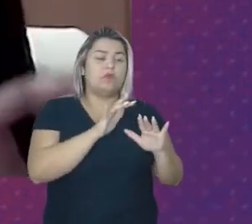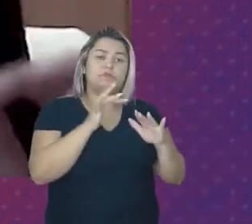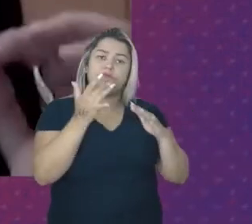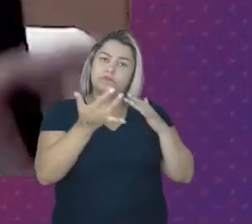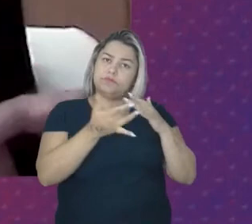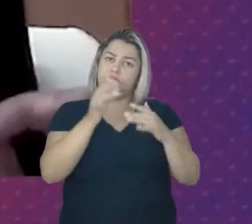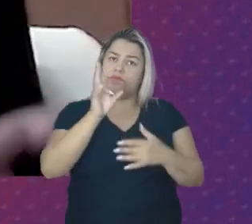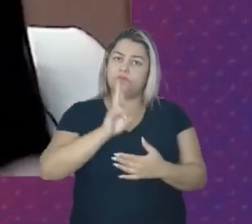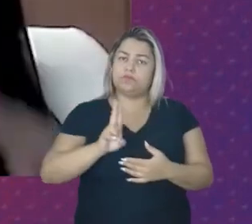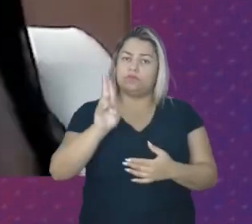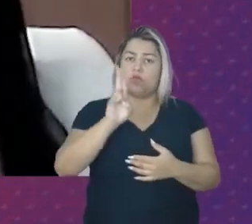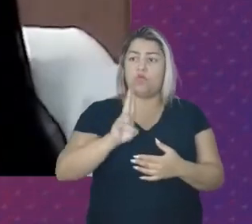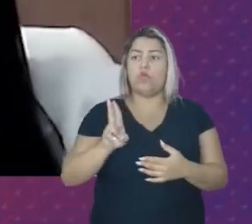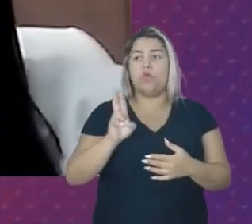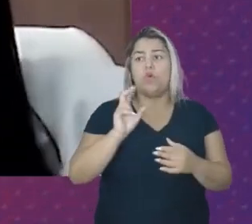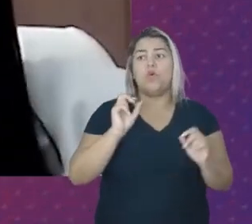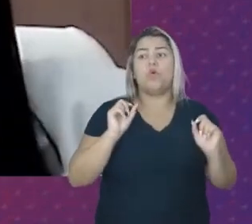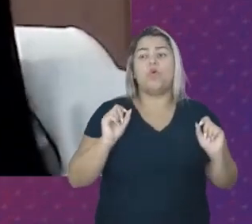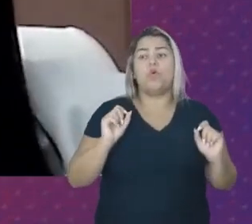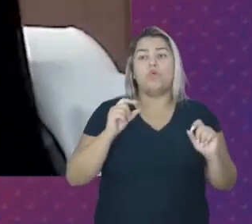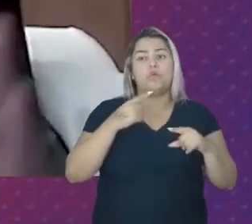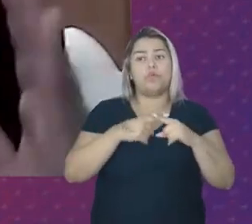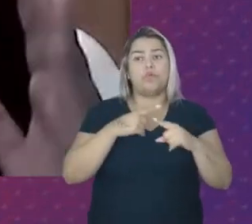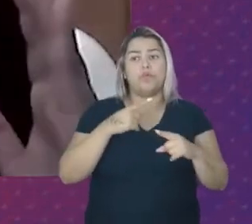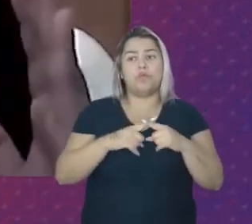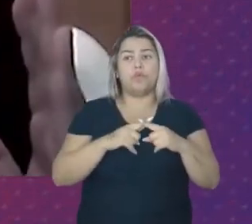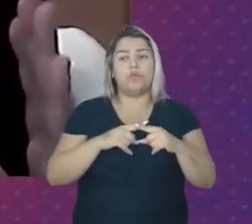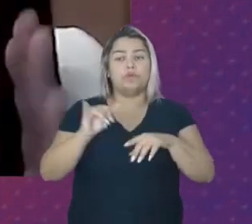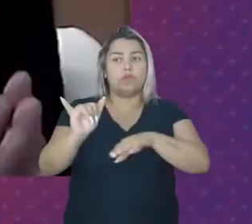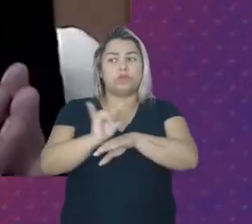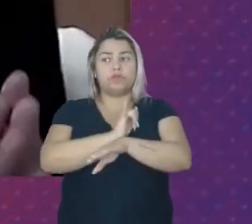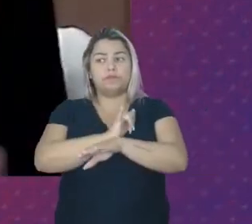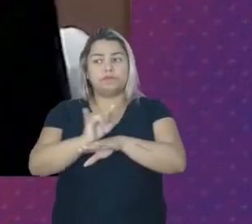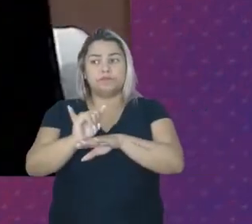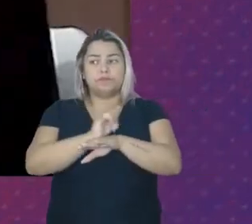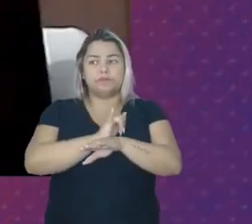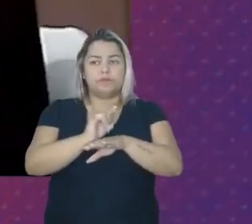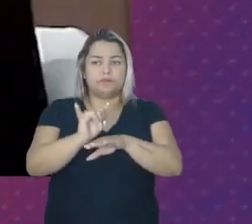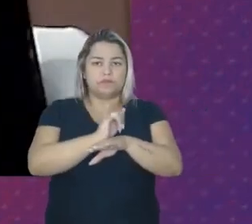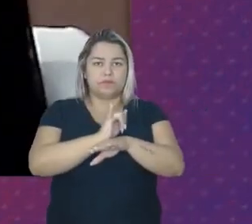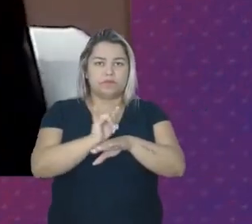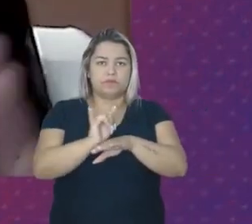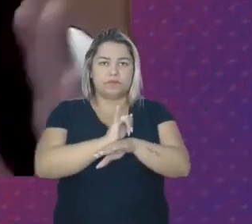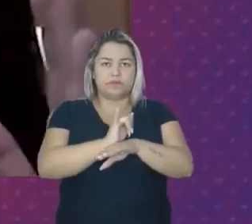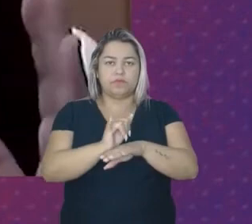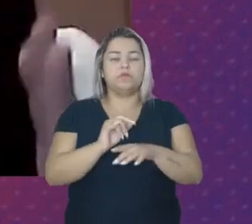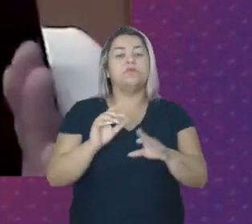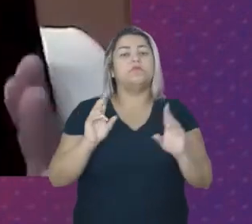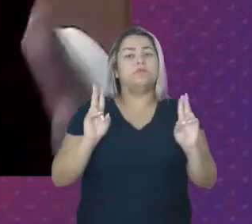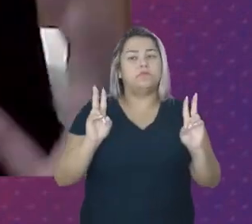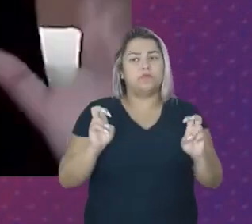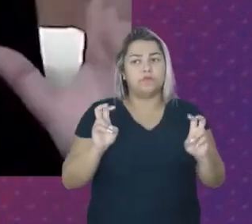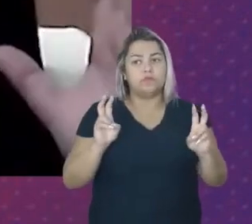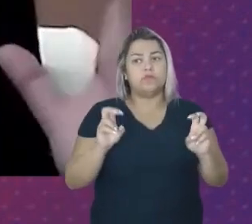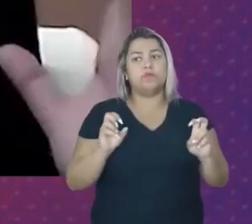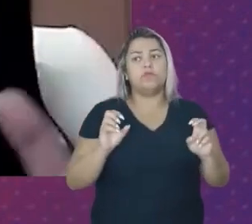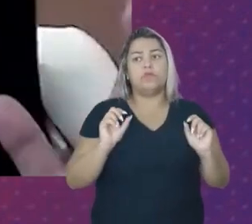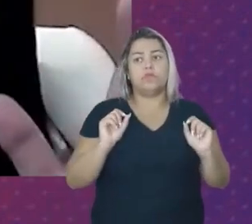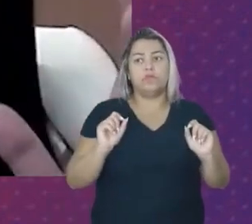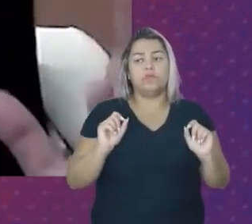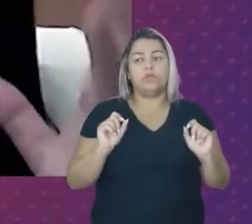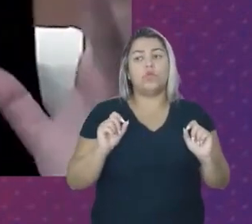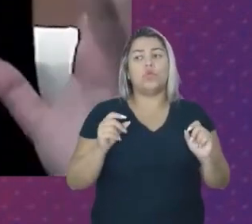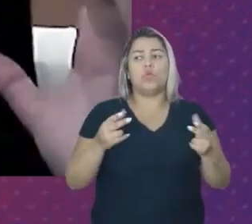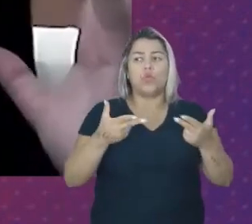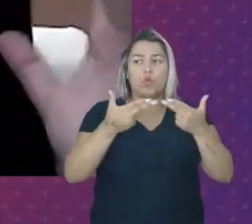utilizando conteúdo, porque conteúdo é estratégia. Conteúdo é estratégia.